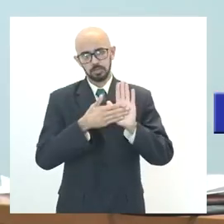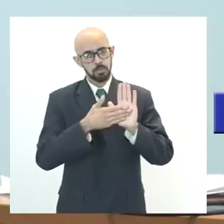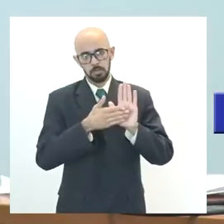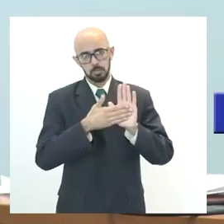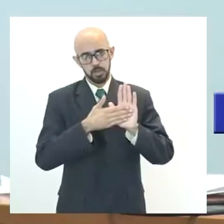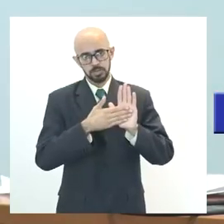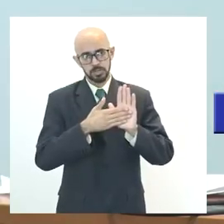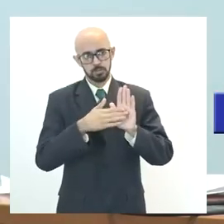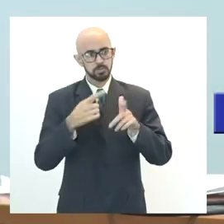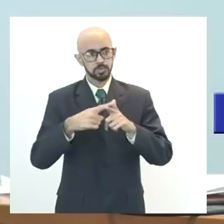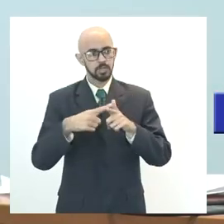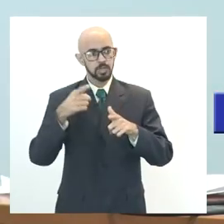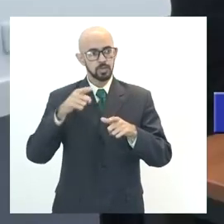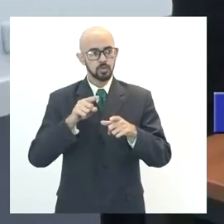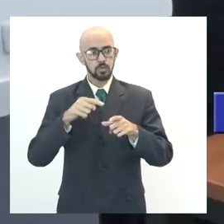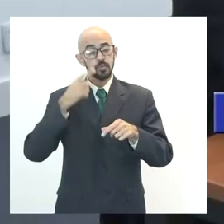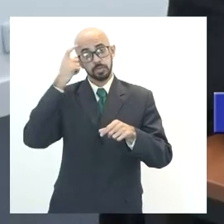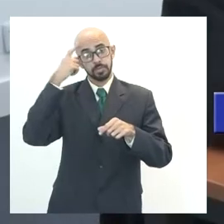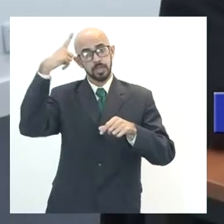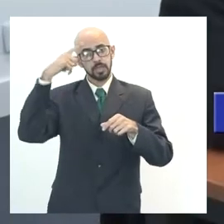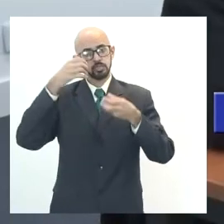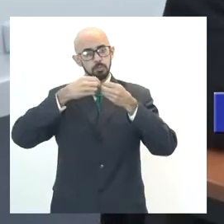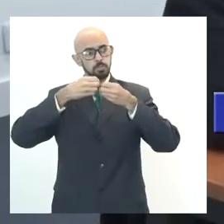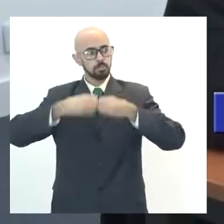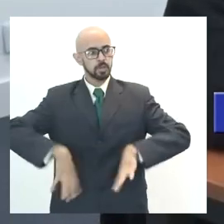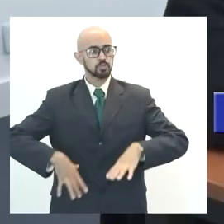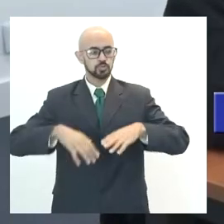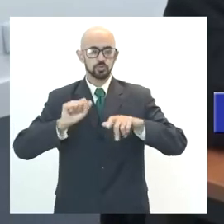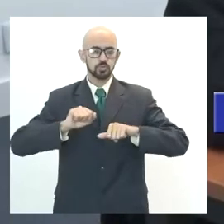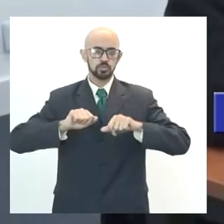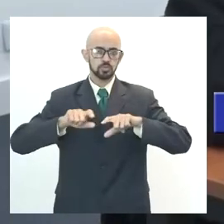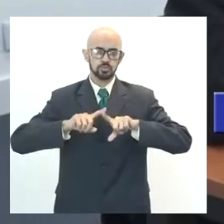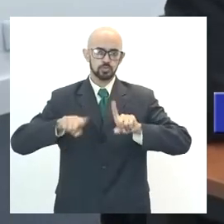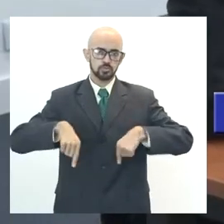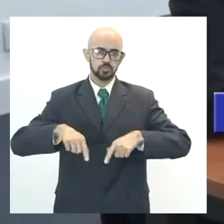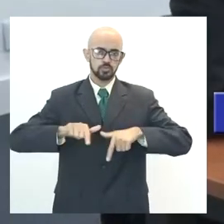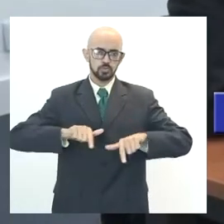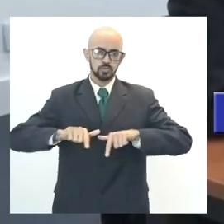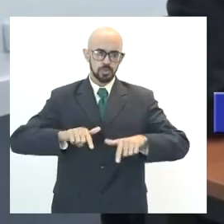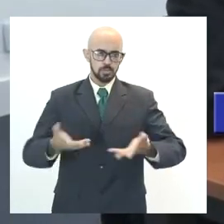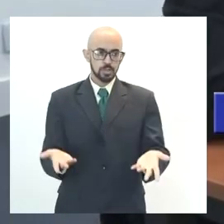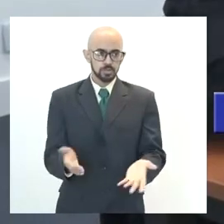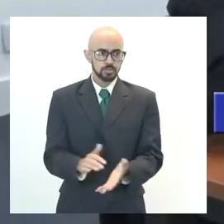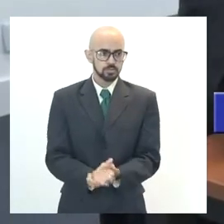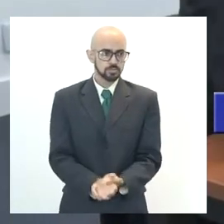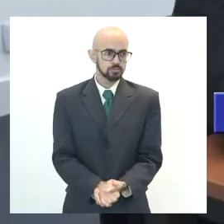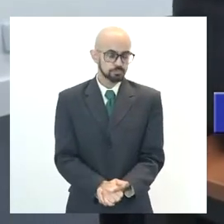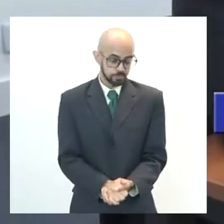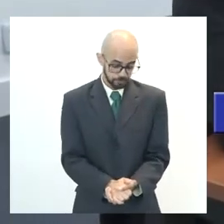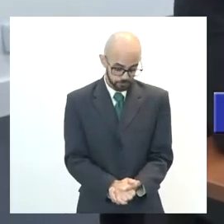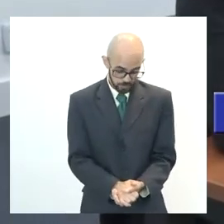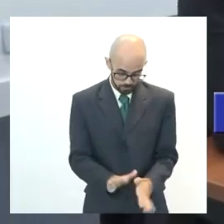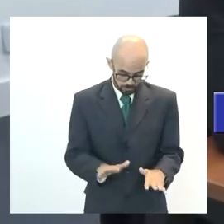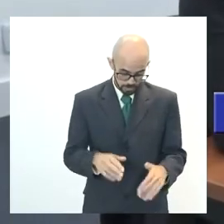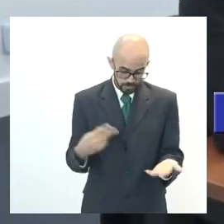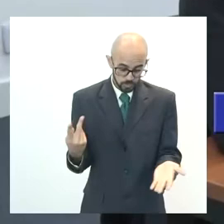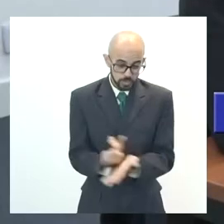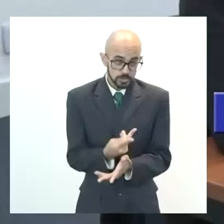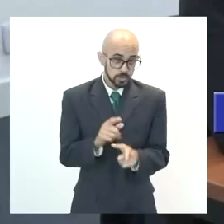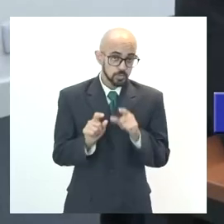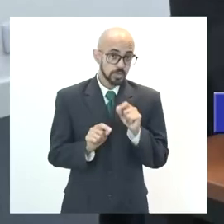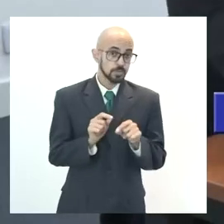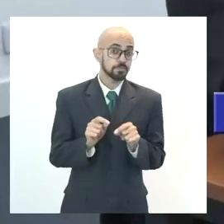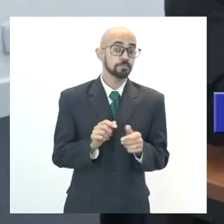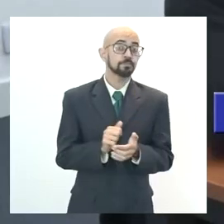precarizar prejudicar os trabalhadores aí a parcela mais desfavorecida população mas que aconteceu